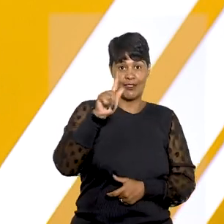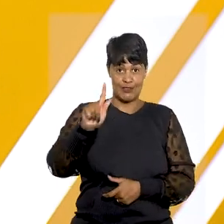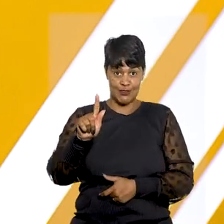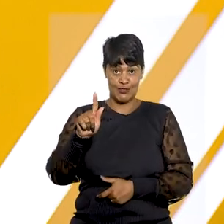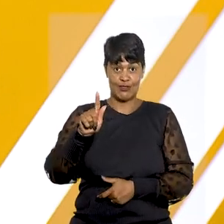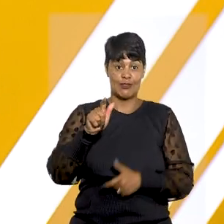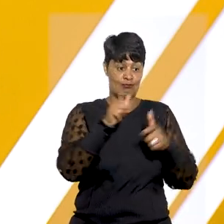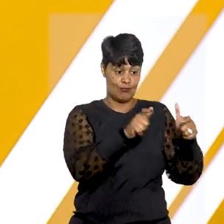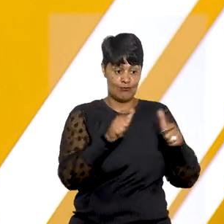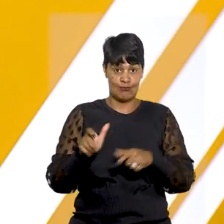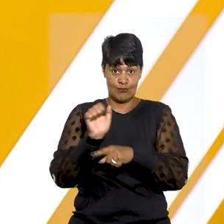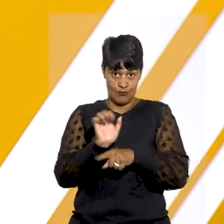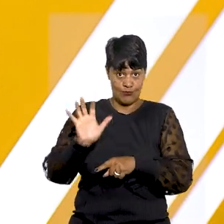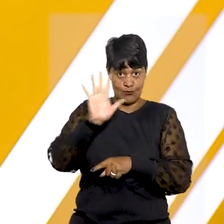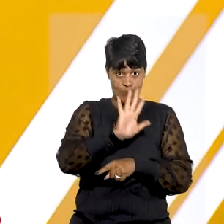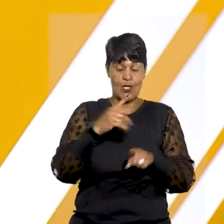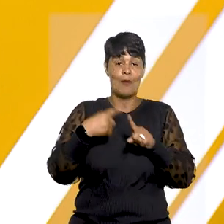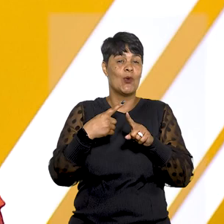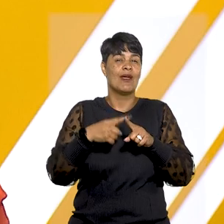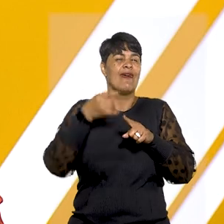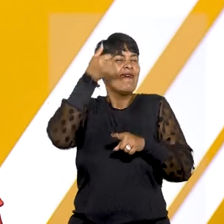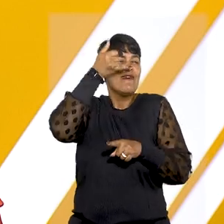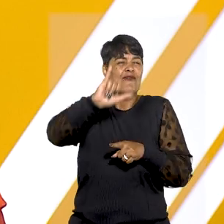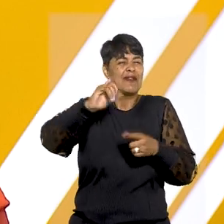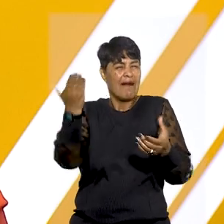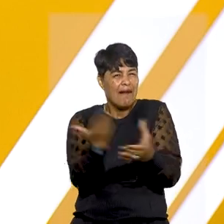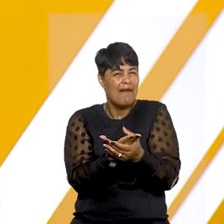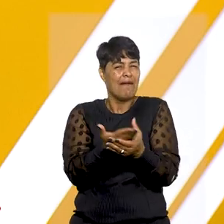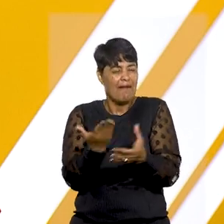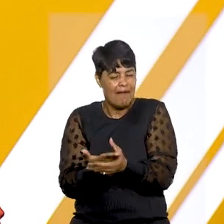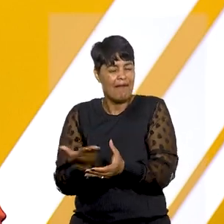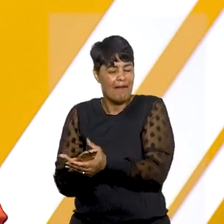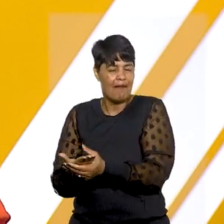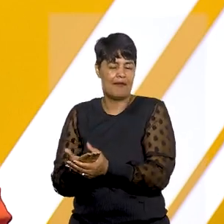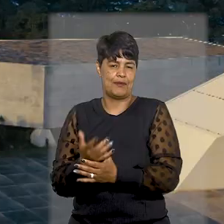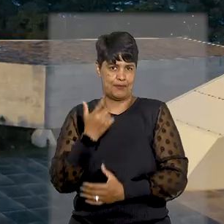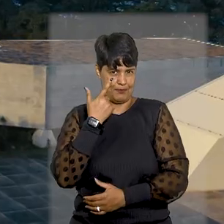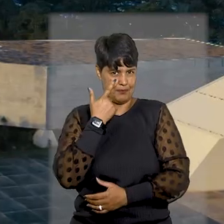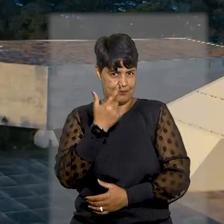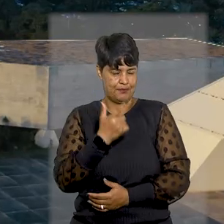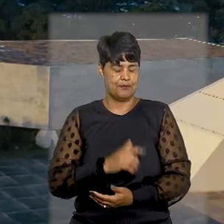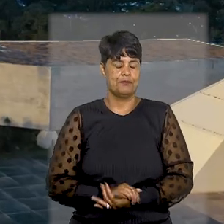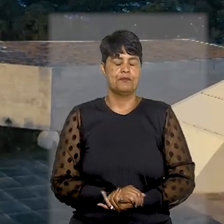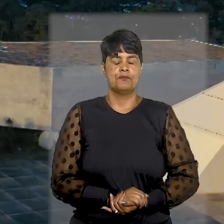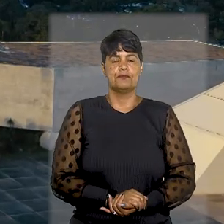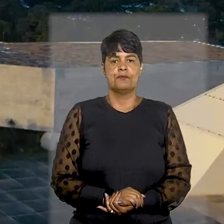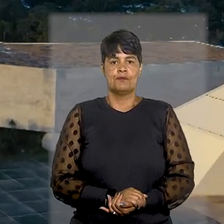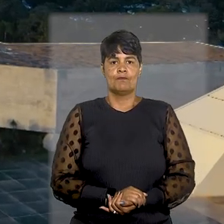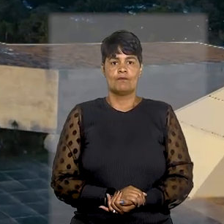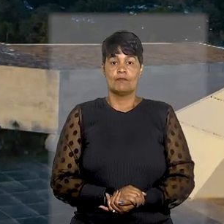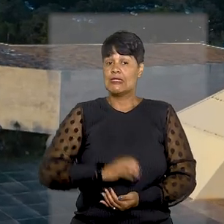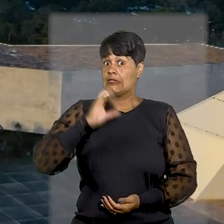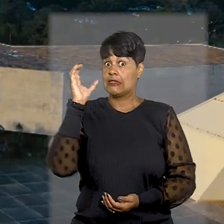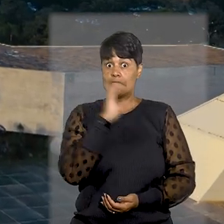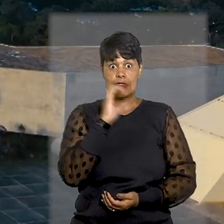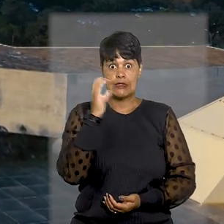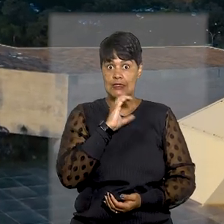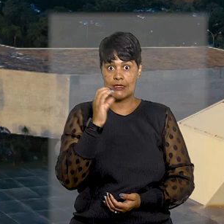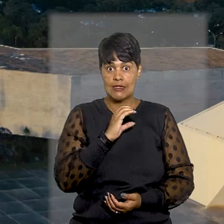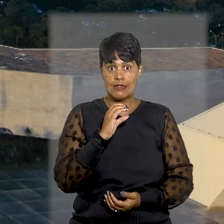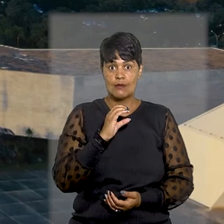para promover a de judicialização de demandas perante a corte celeridade menos